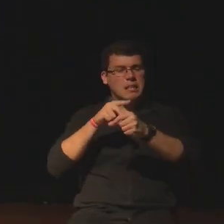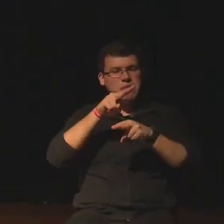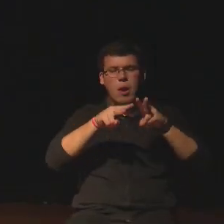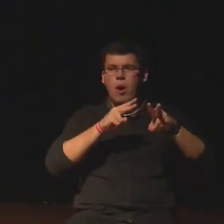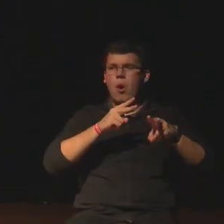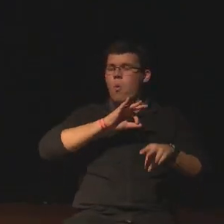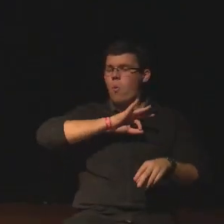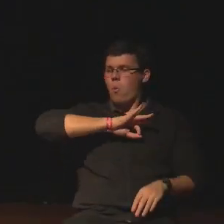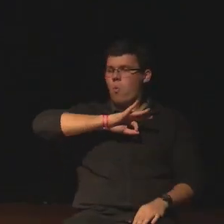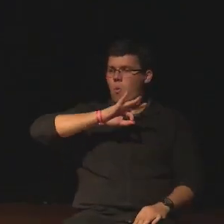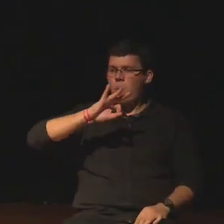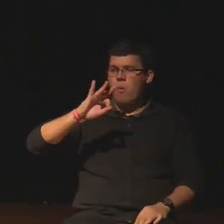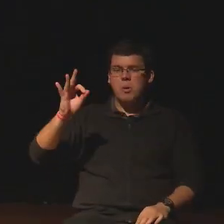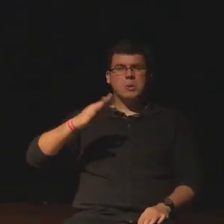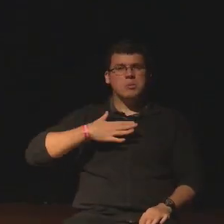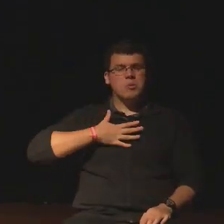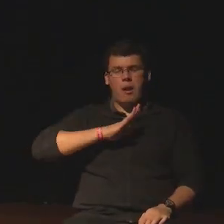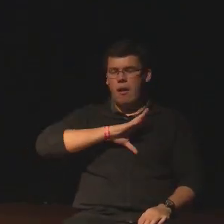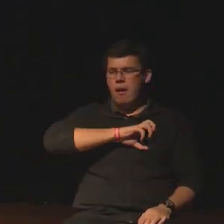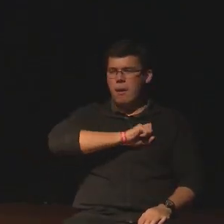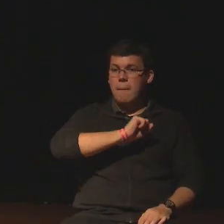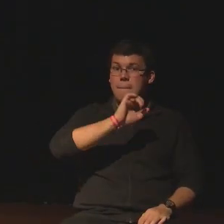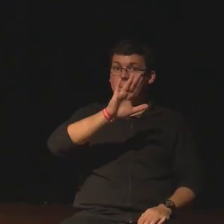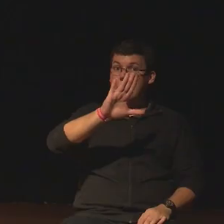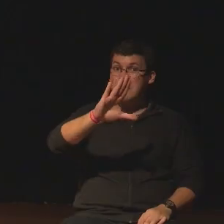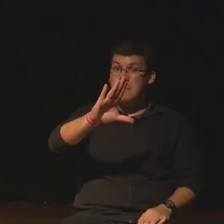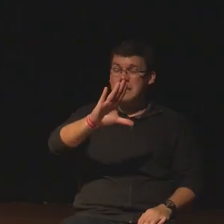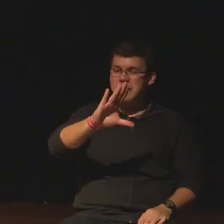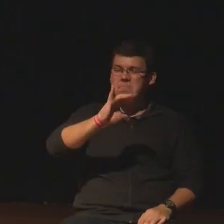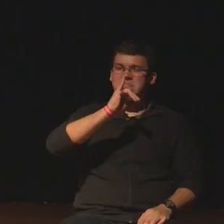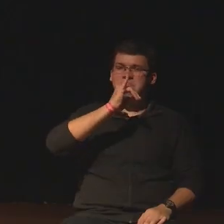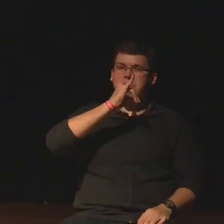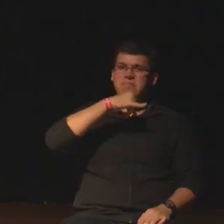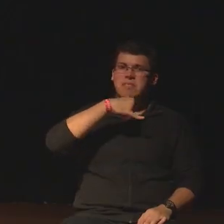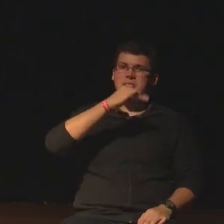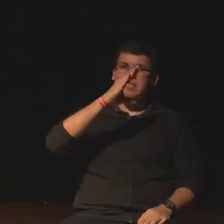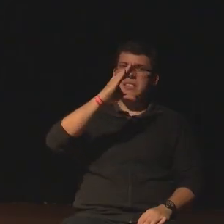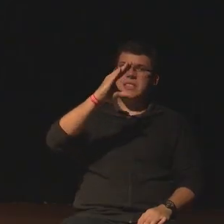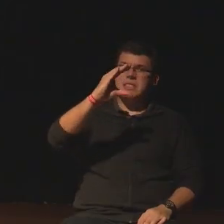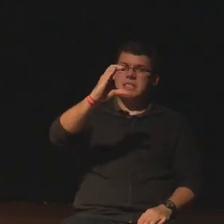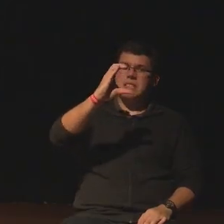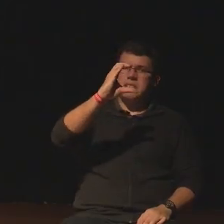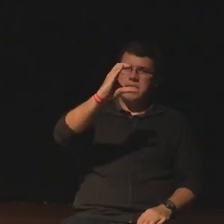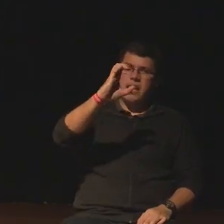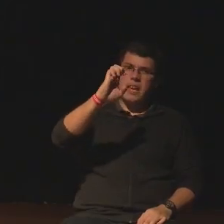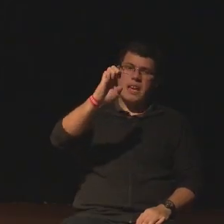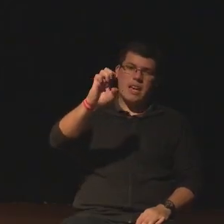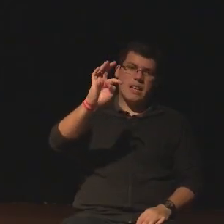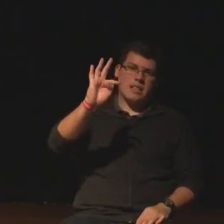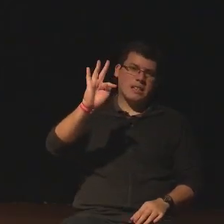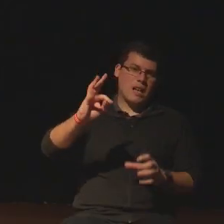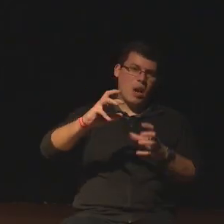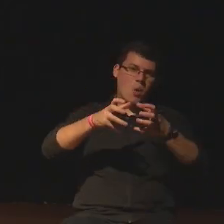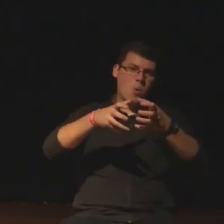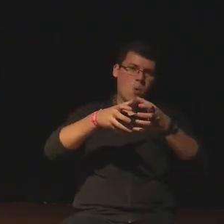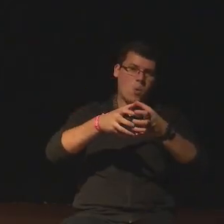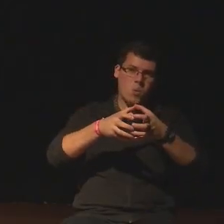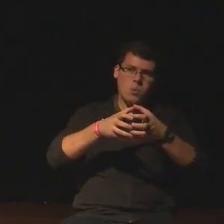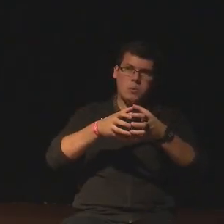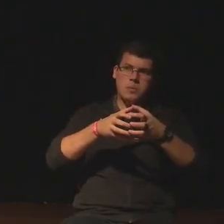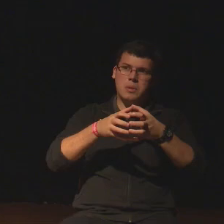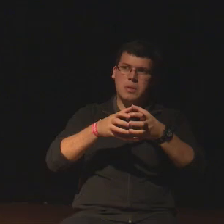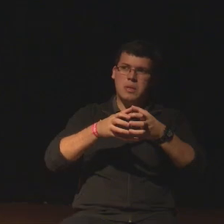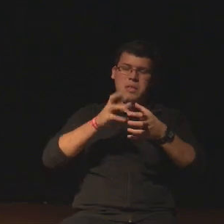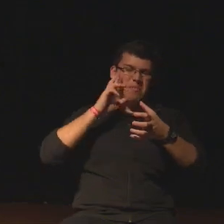ótimo. Mas a CET, infelizmente, não correspondeu à expectativa de